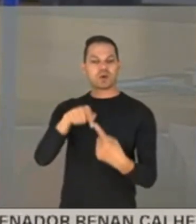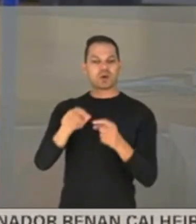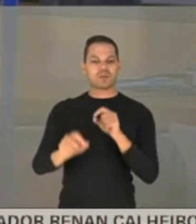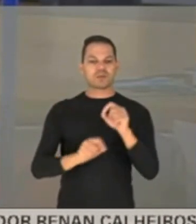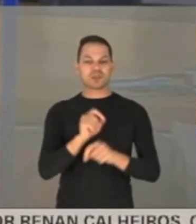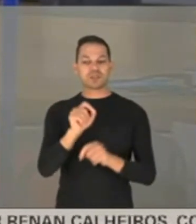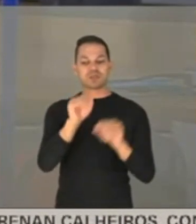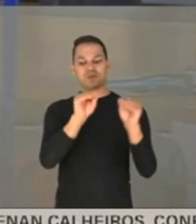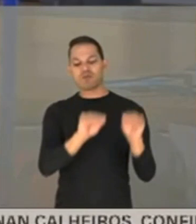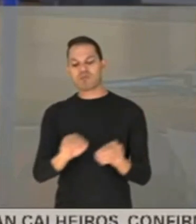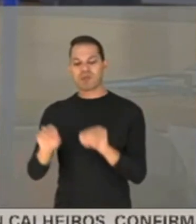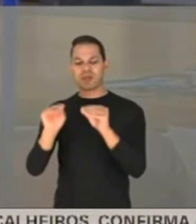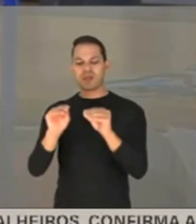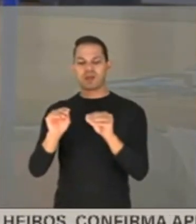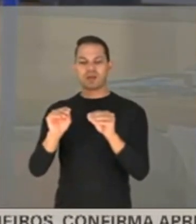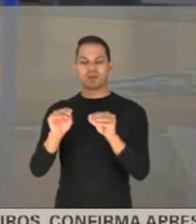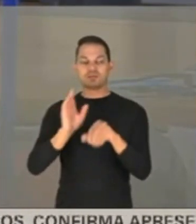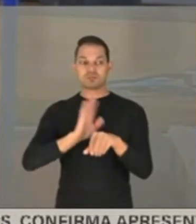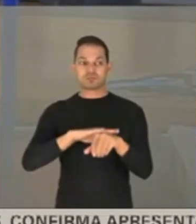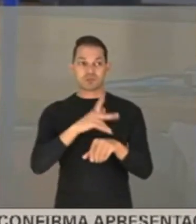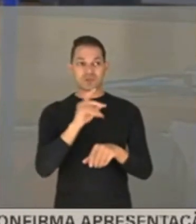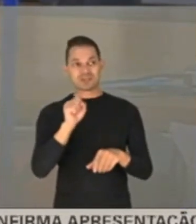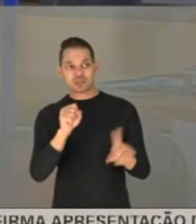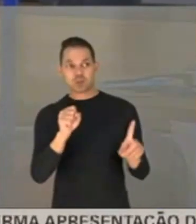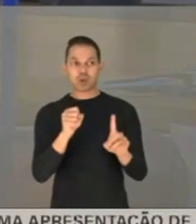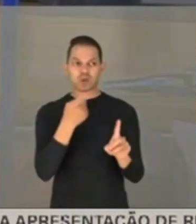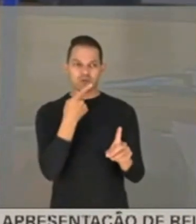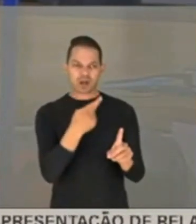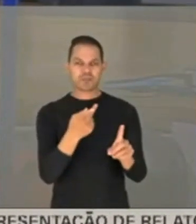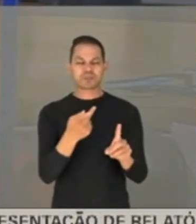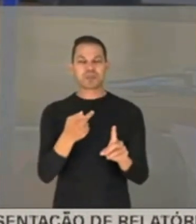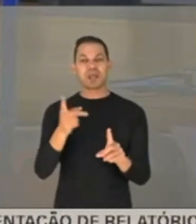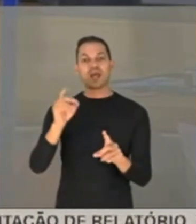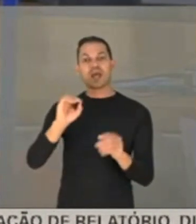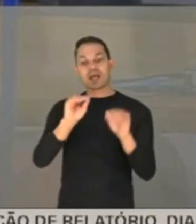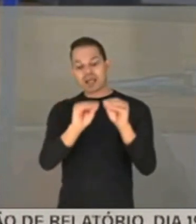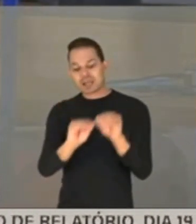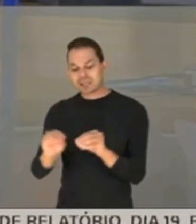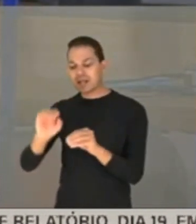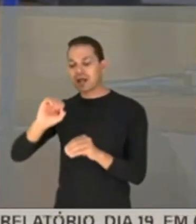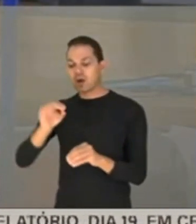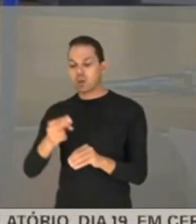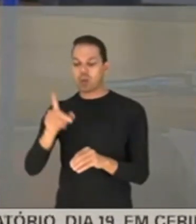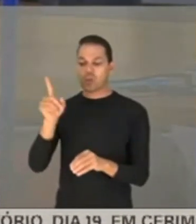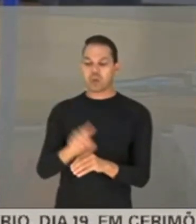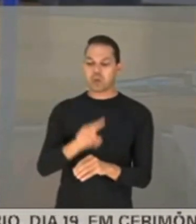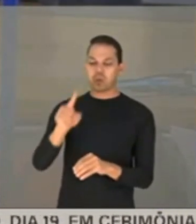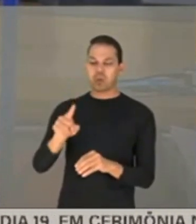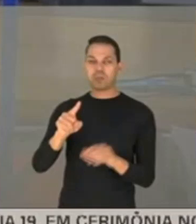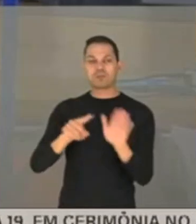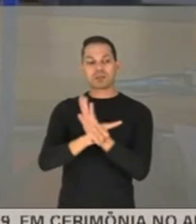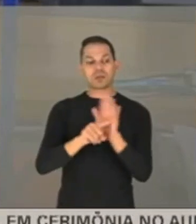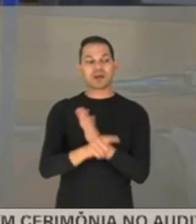tentar adiar, e a senhora pode confirmar ou não, ou cancelar essa oitiva que está correndo agora.